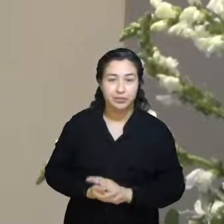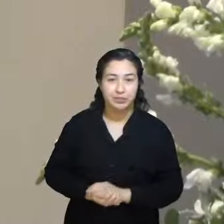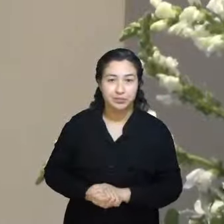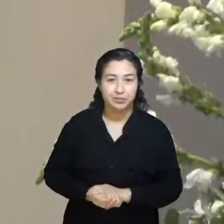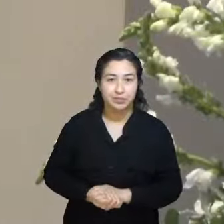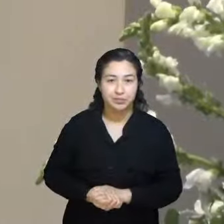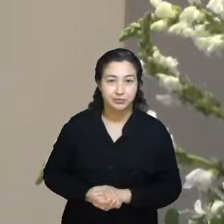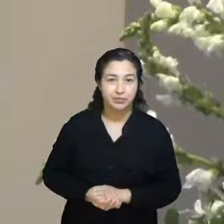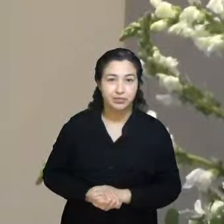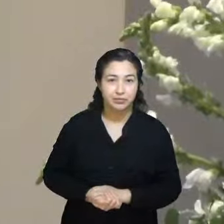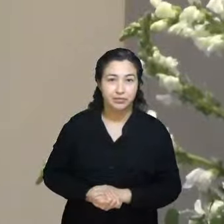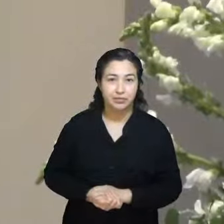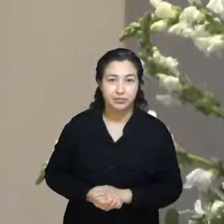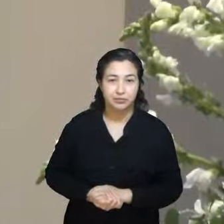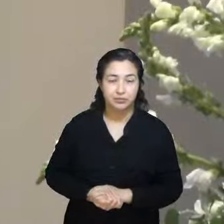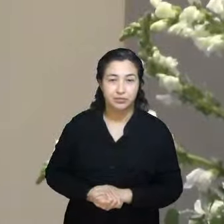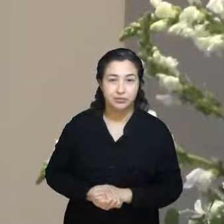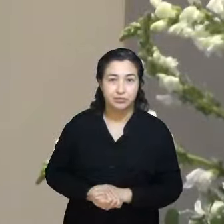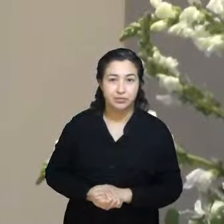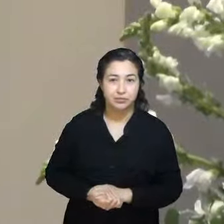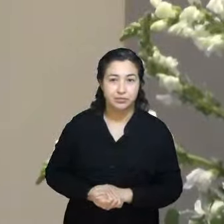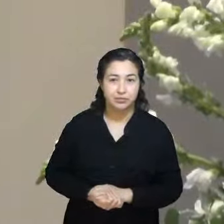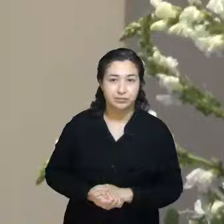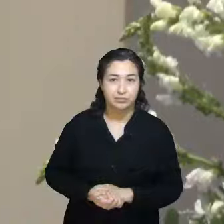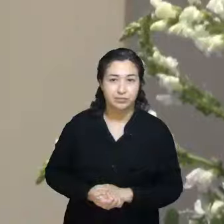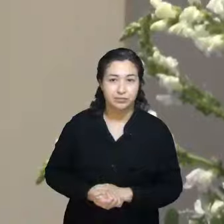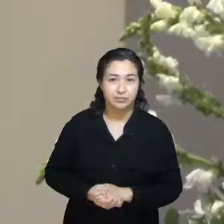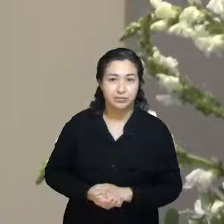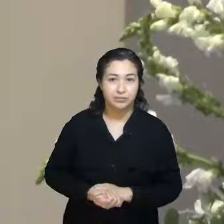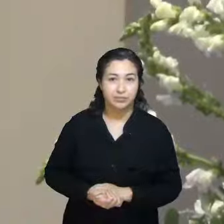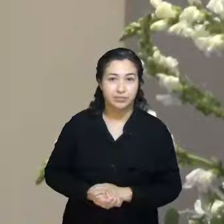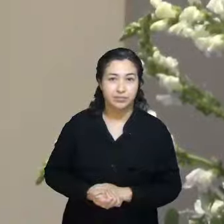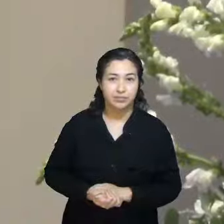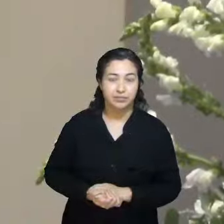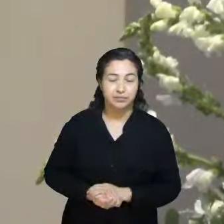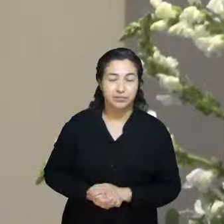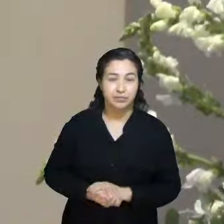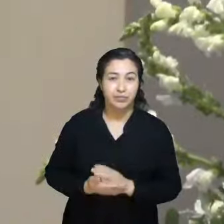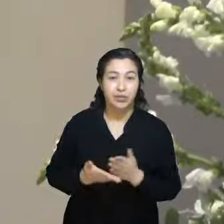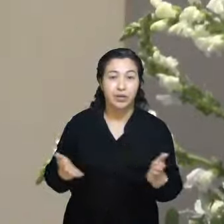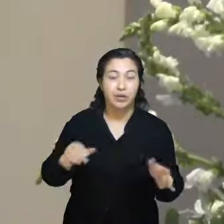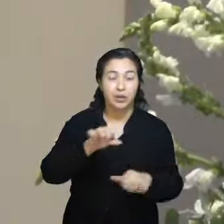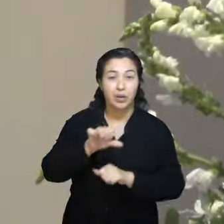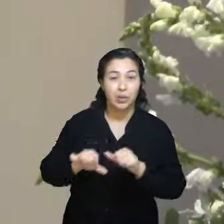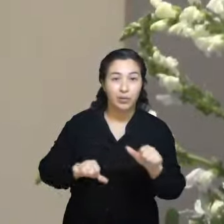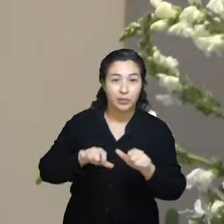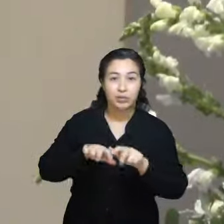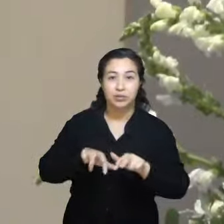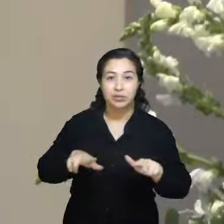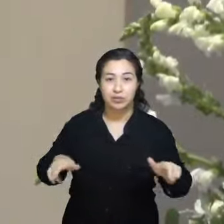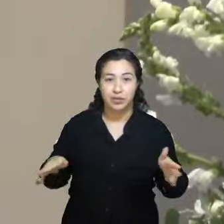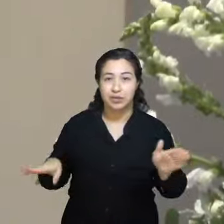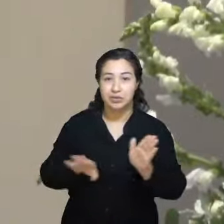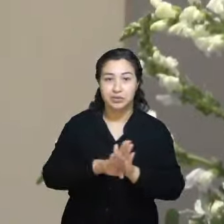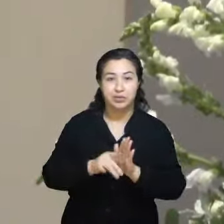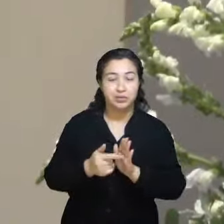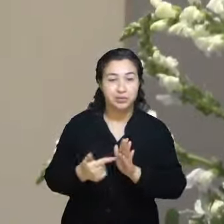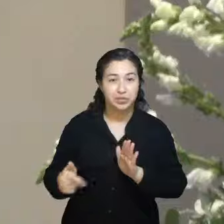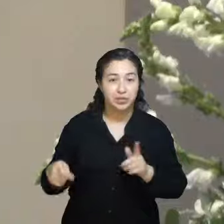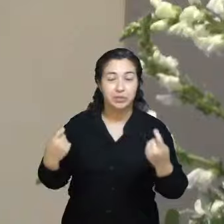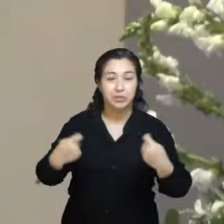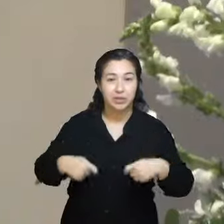ao que de seu peculiar interesse enquanto formas não chegam é preciso descortinar